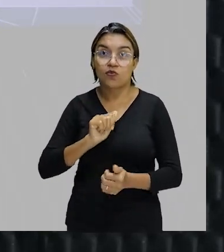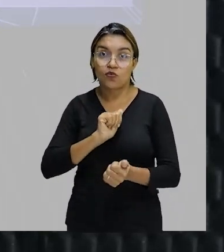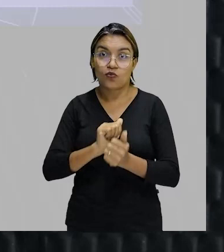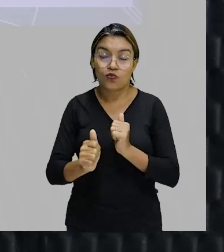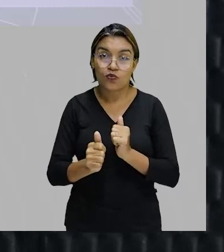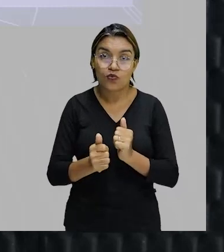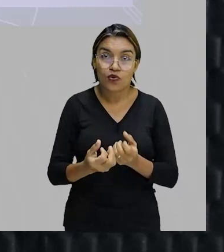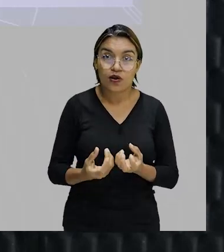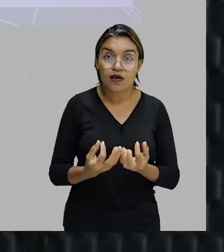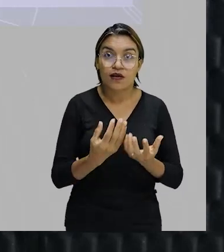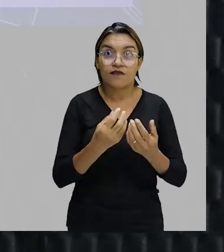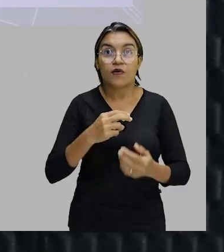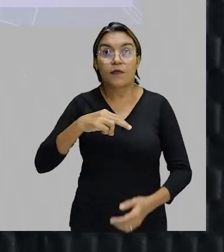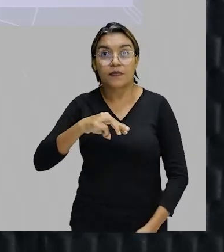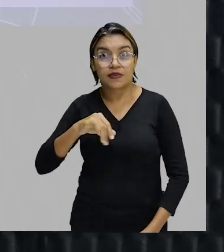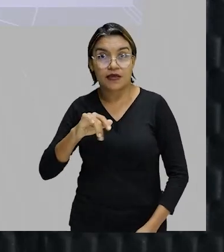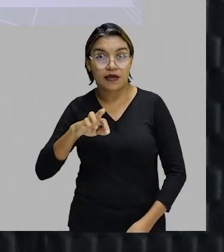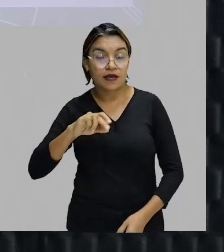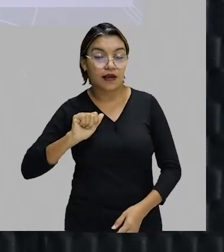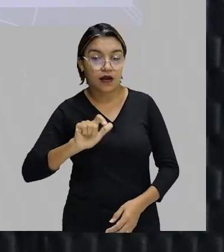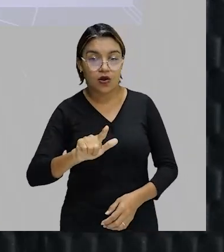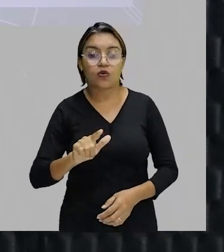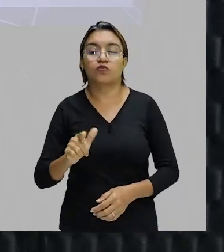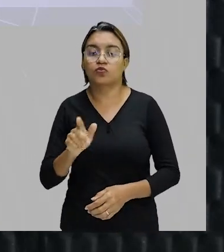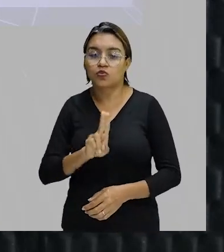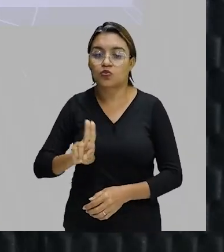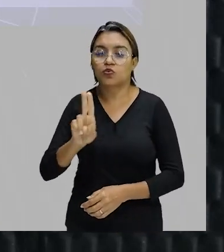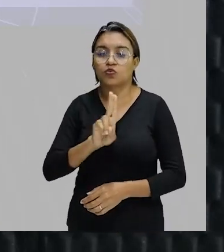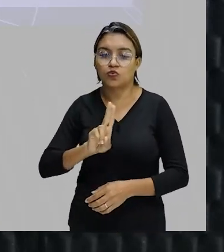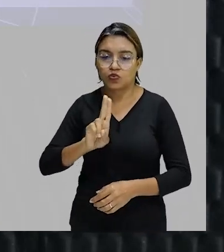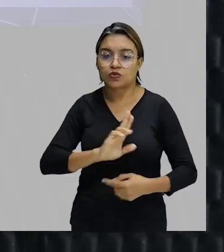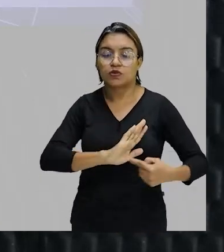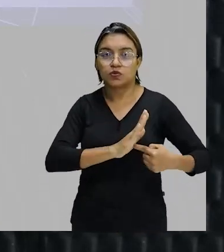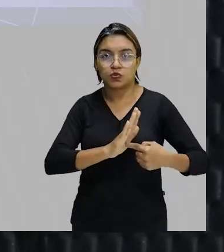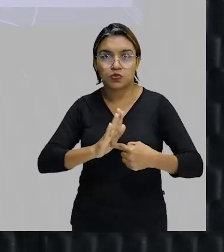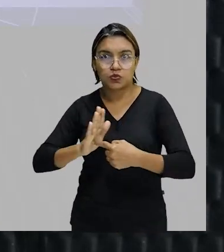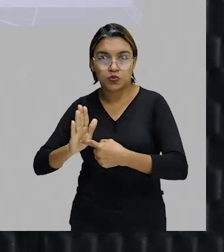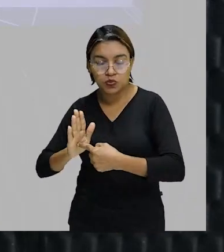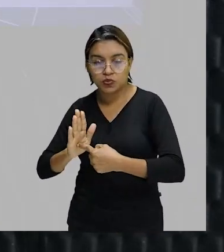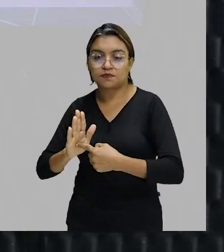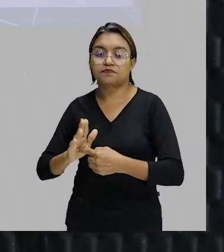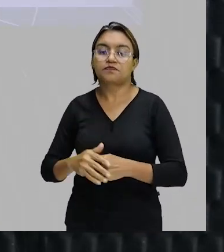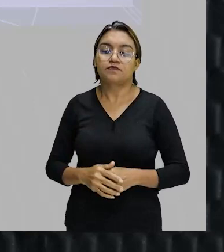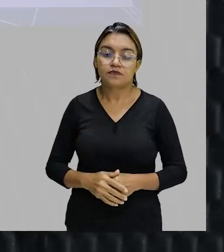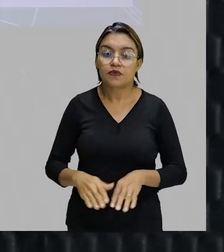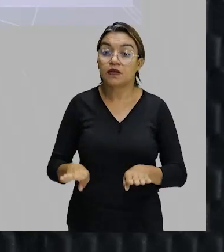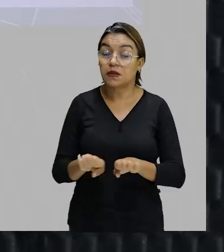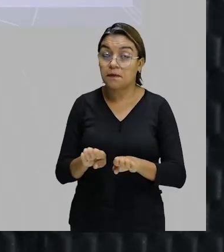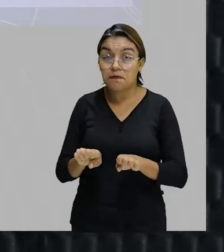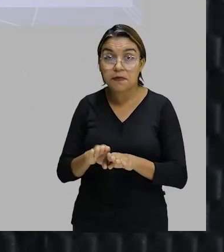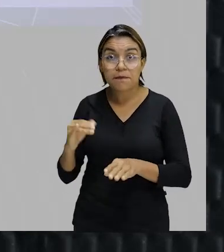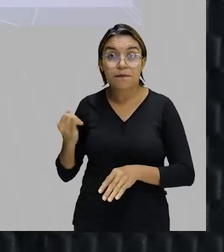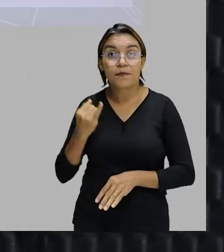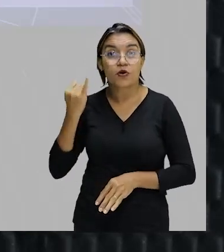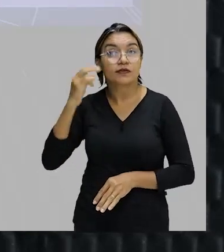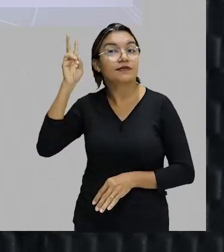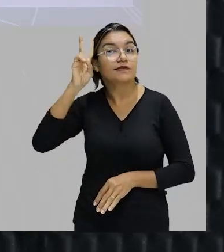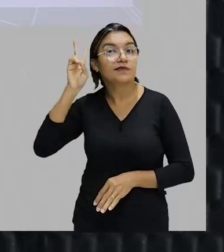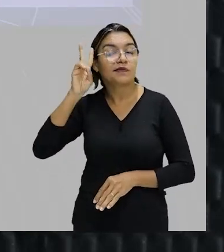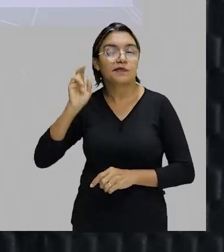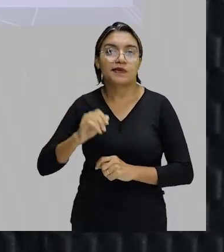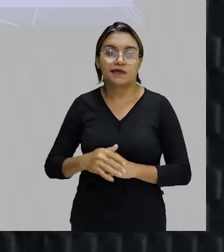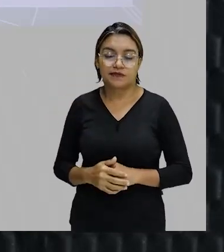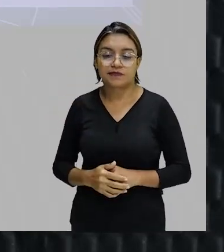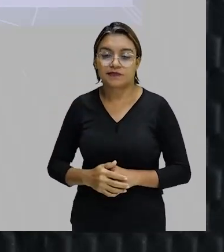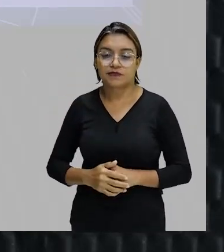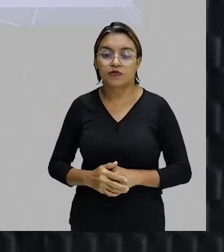mineral, que vai ser justamente utilizado para movimentar essa máquina a vapor. Uma questão muito importante que tu precisa lembrar acerca